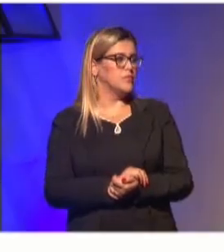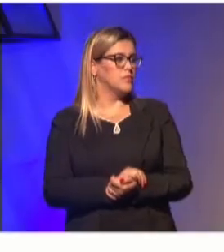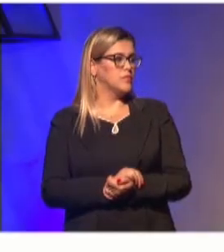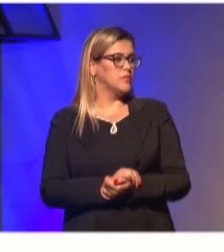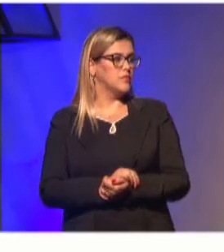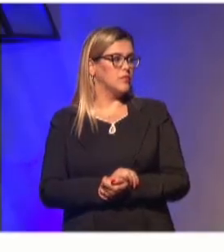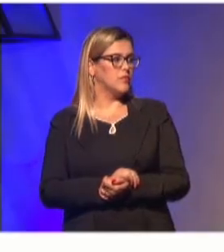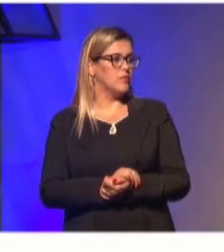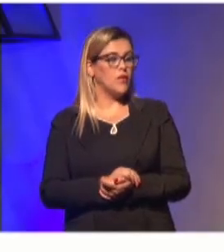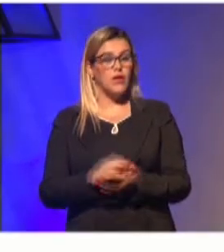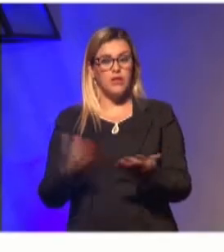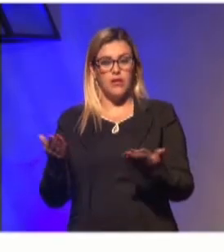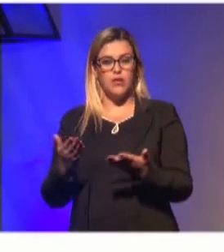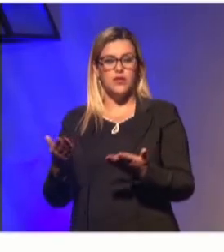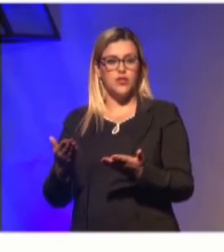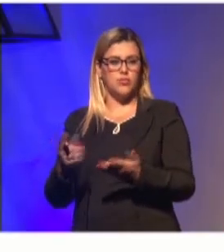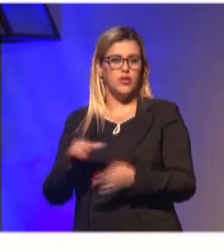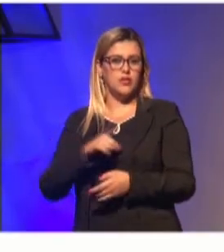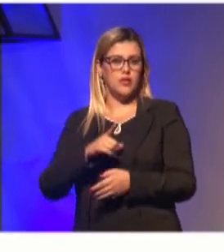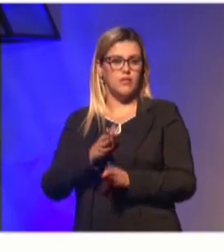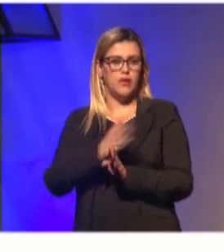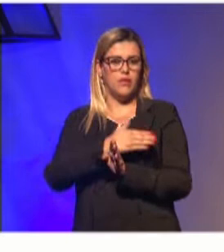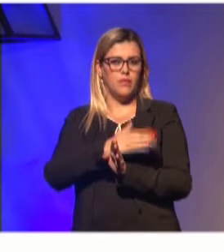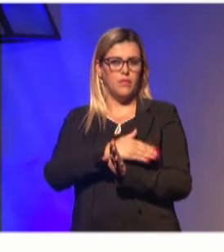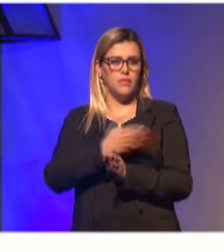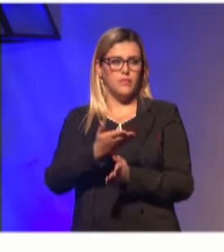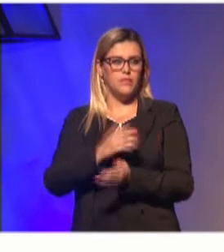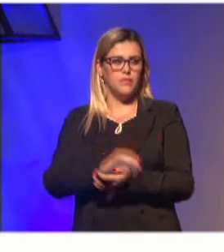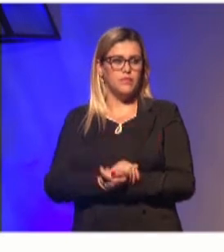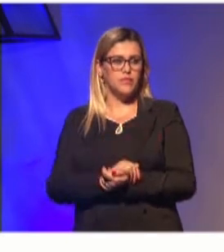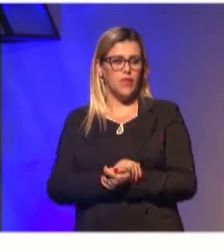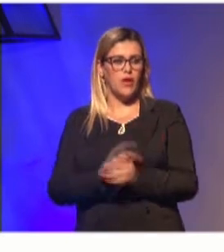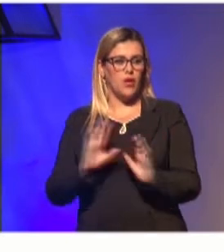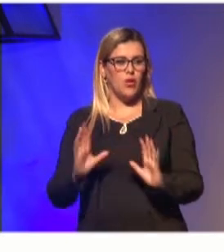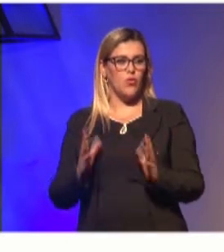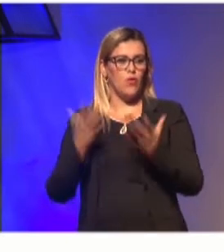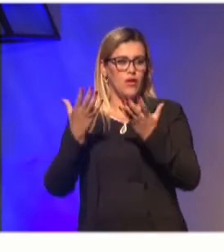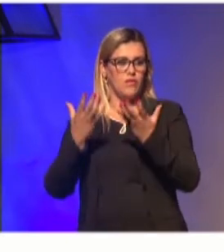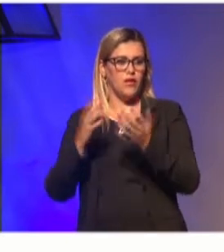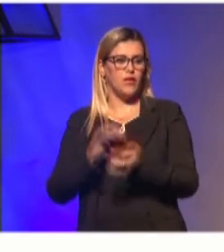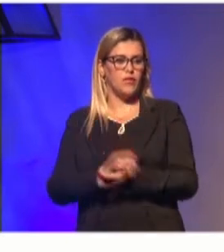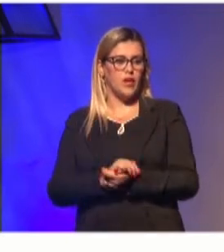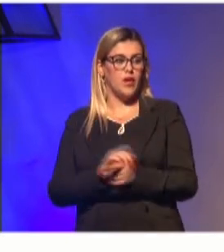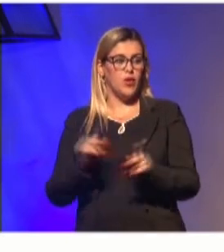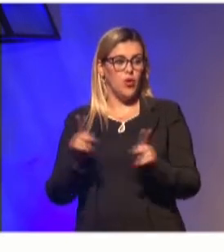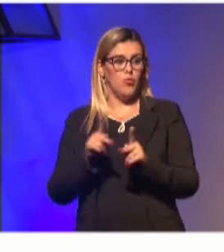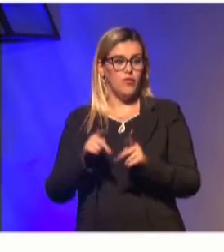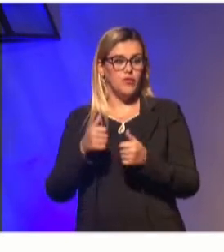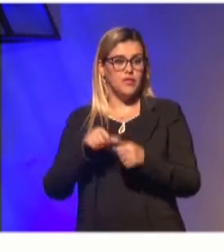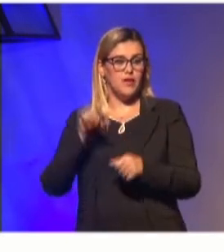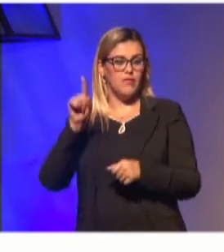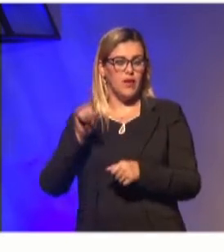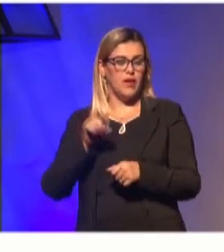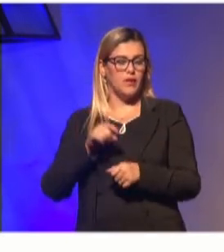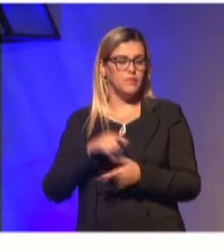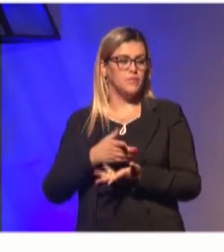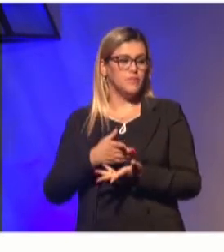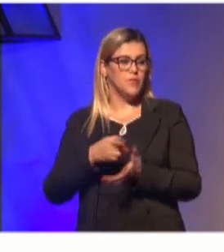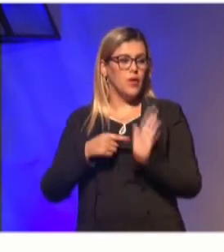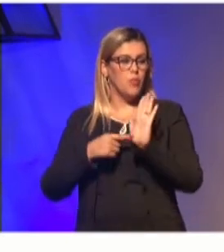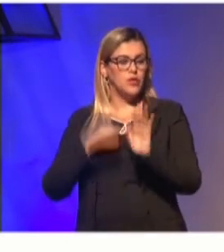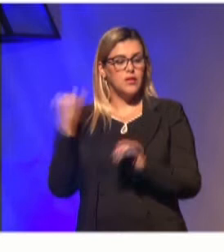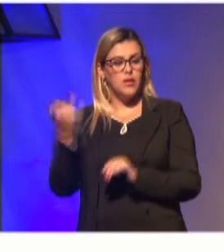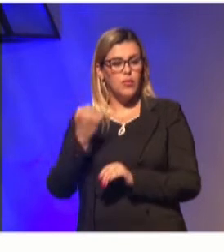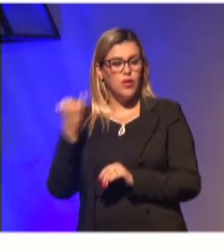Então, recentemente, estivemos lá em Nice, né, e o próprio evento da UALT, o professor Nivaldo deu a palestra de abertura, mostrando a